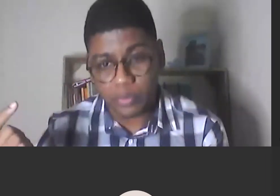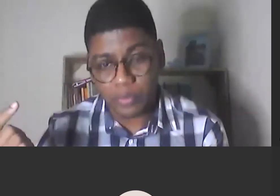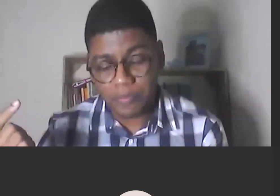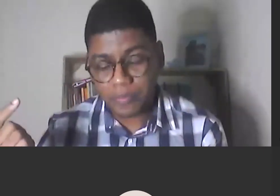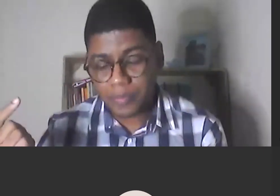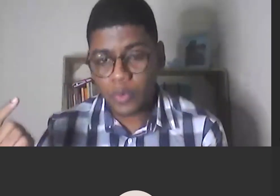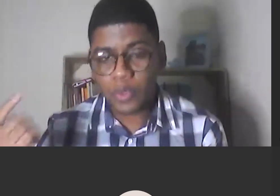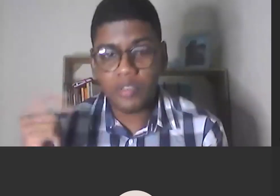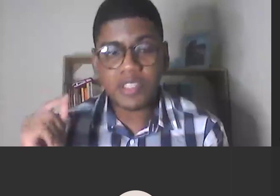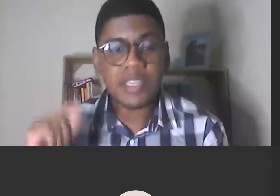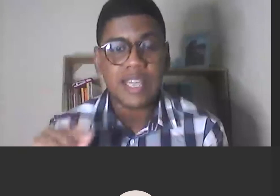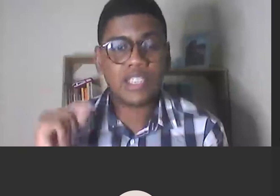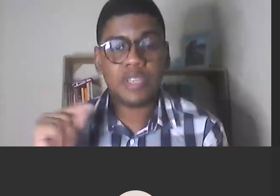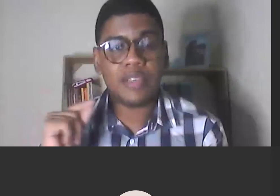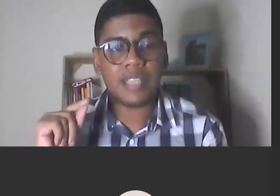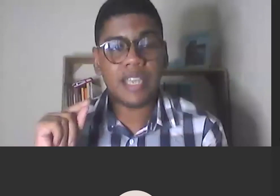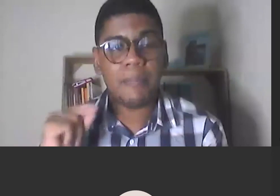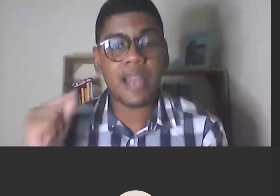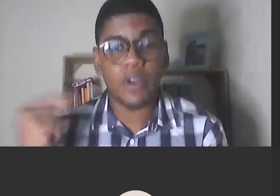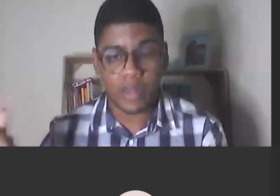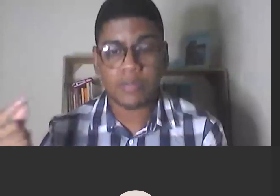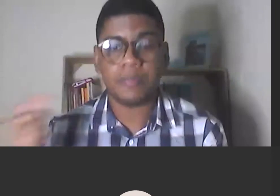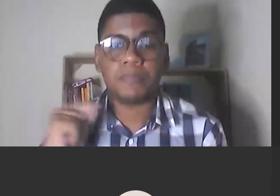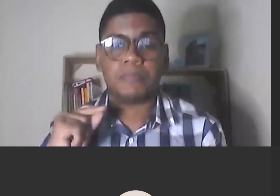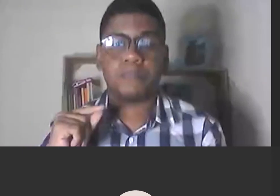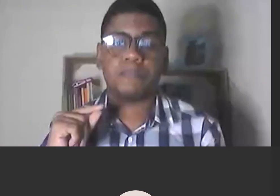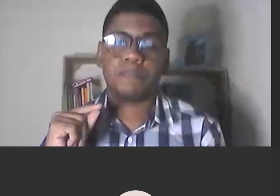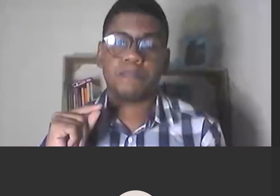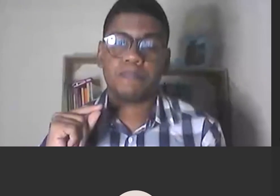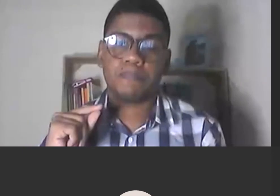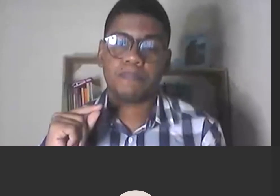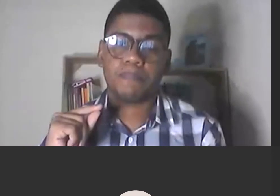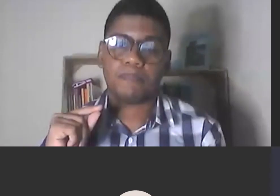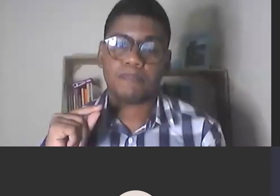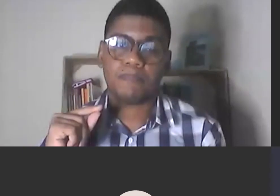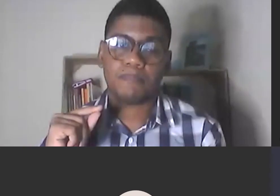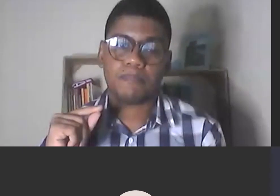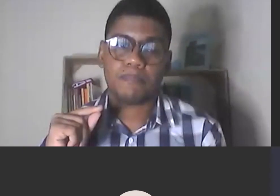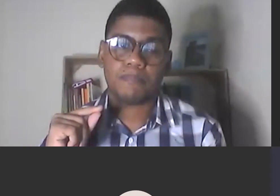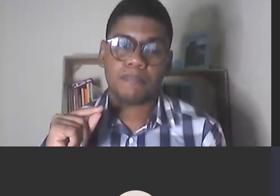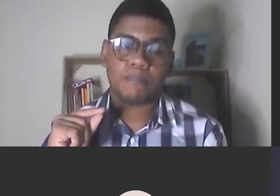tiver tempo. O que vocês acham que seria melhor?